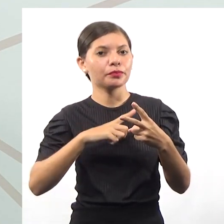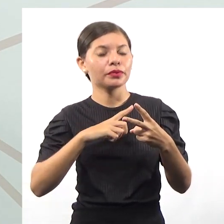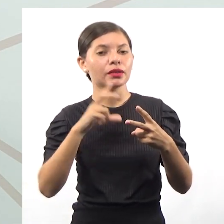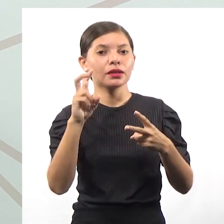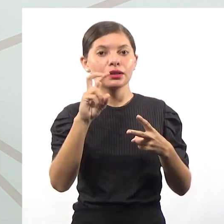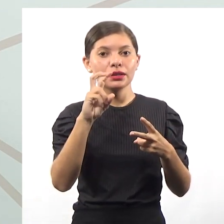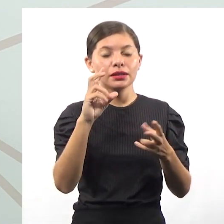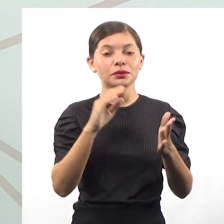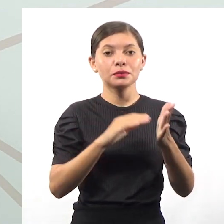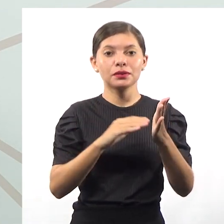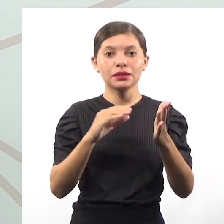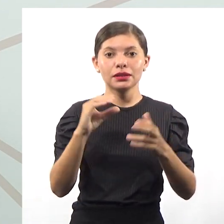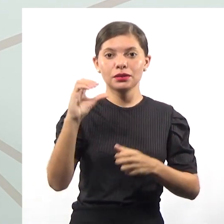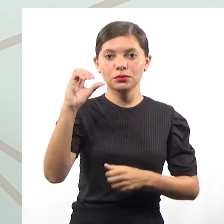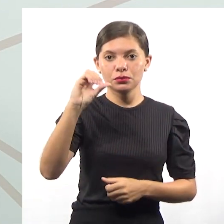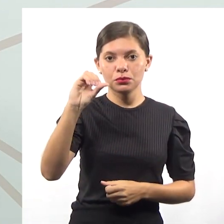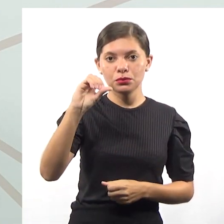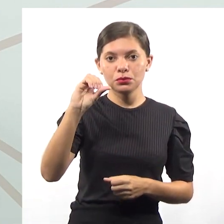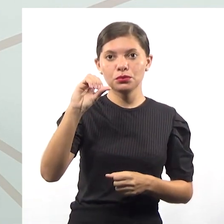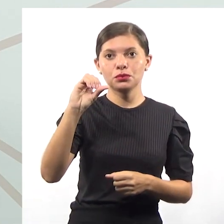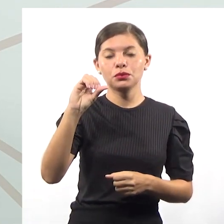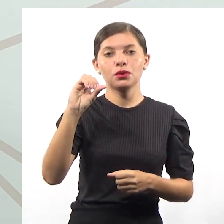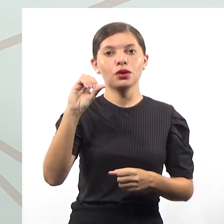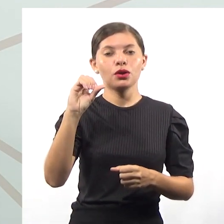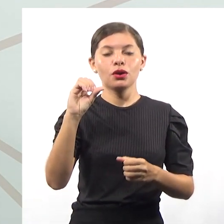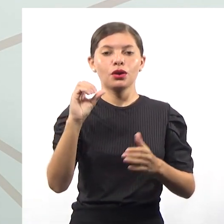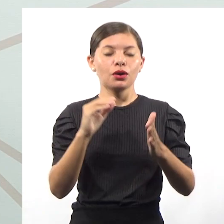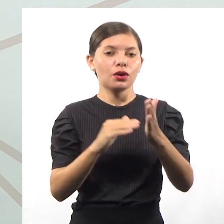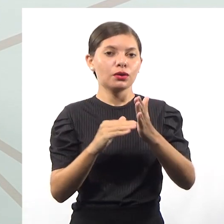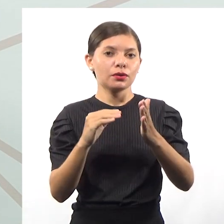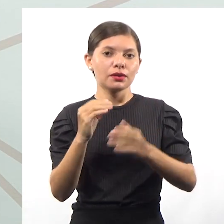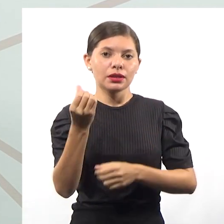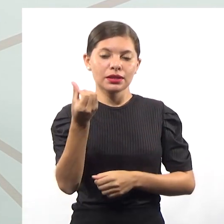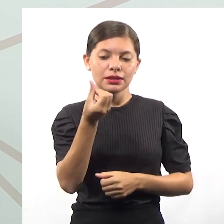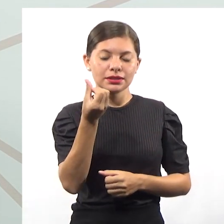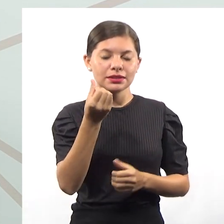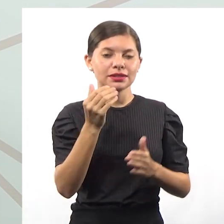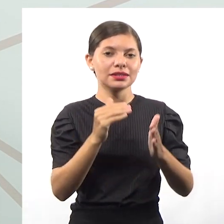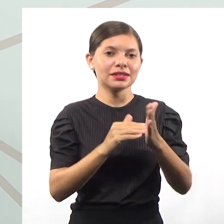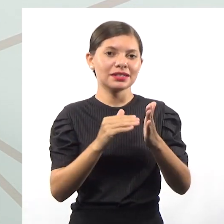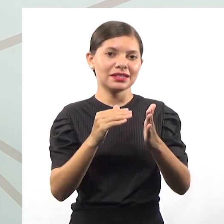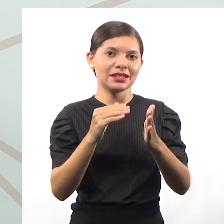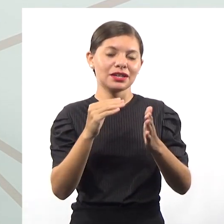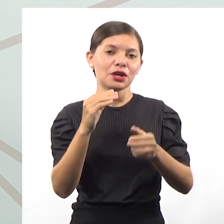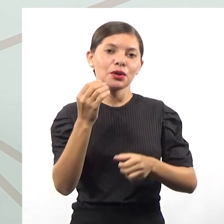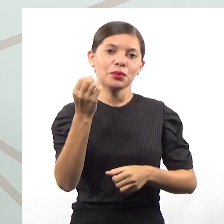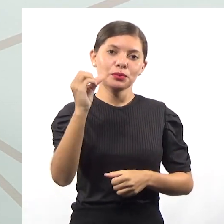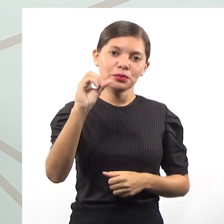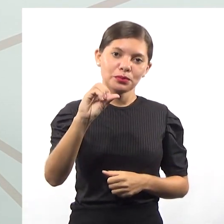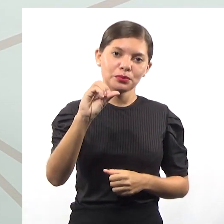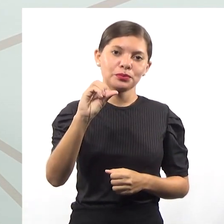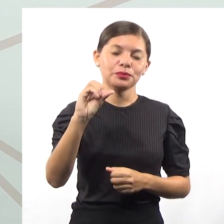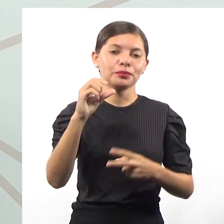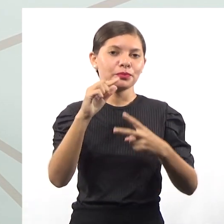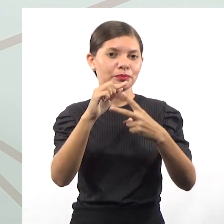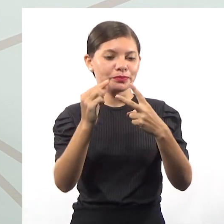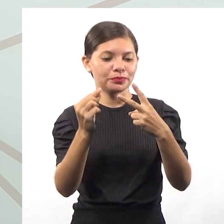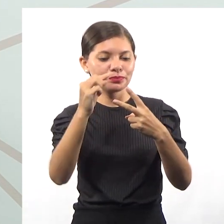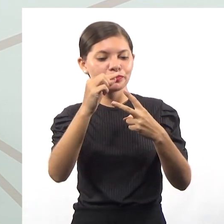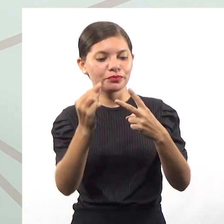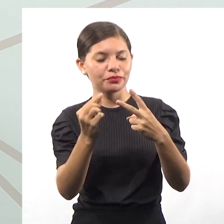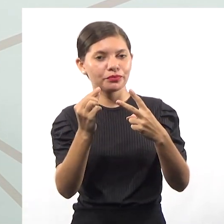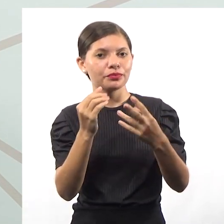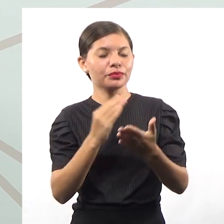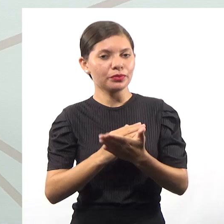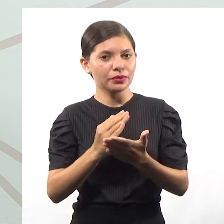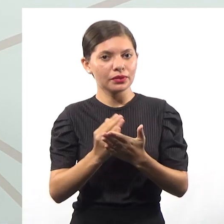do 5º ao 9º ano. Então, do 6º ao 9º ano. Então, são essas as duas divisões dentro do ensino fundamental.